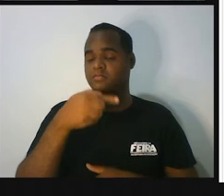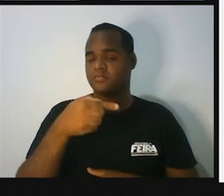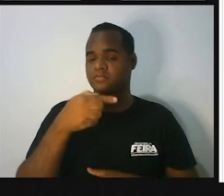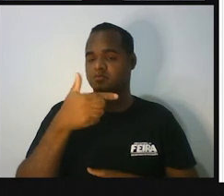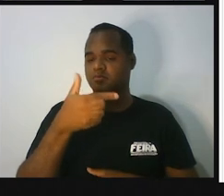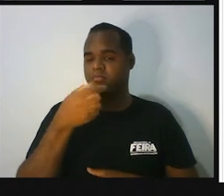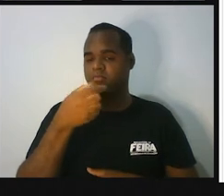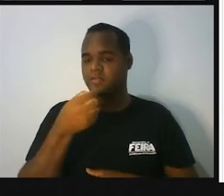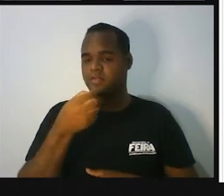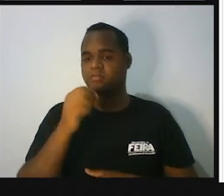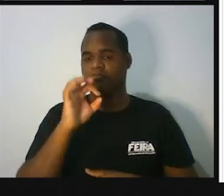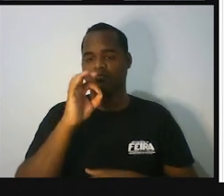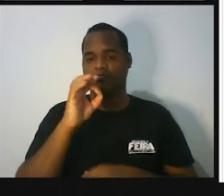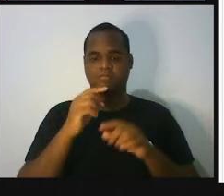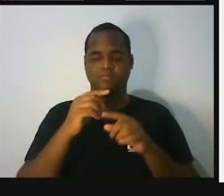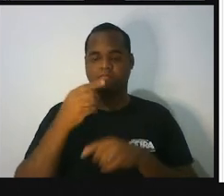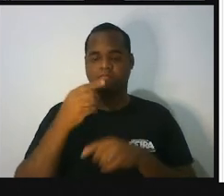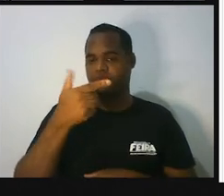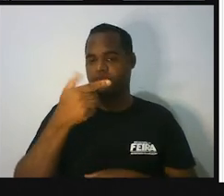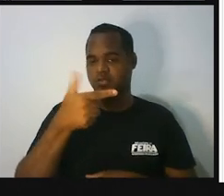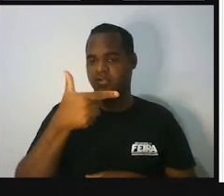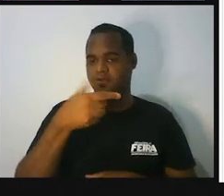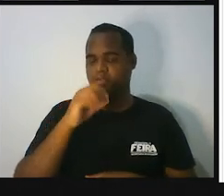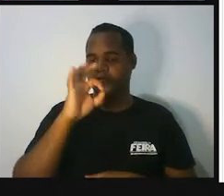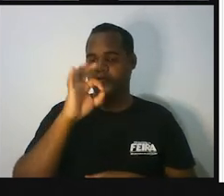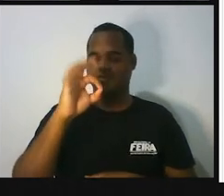720 graus.